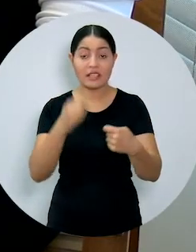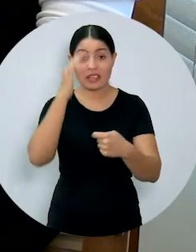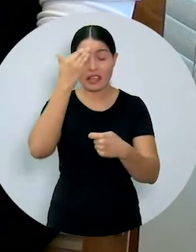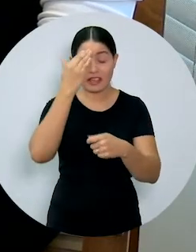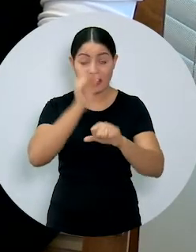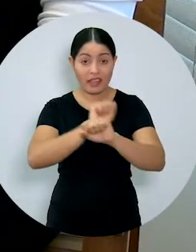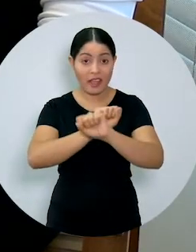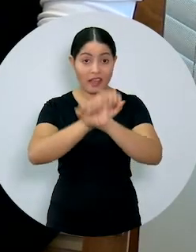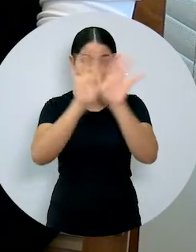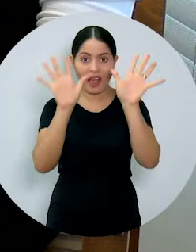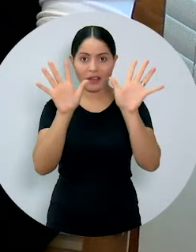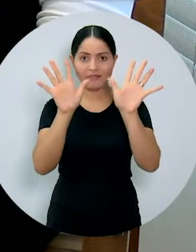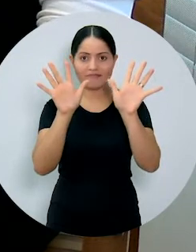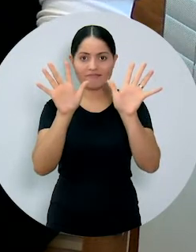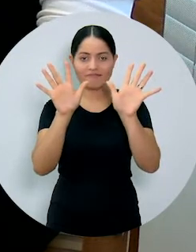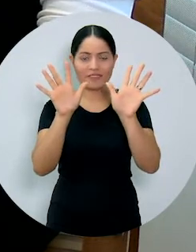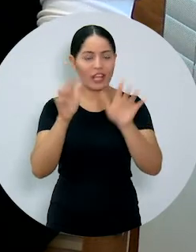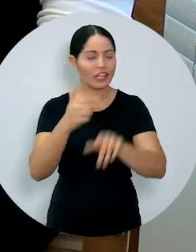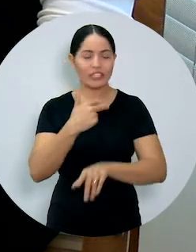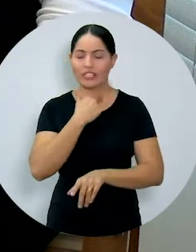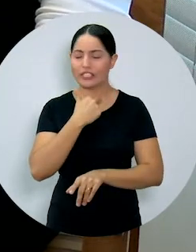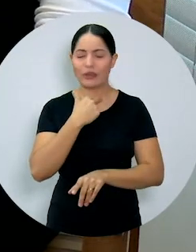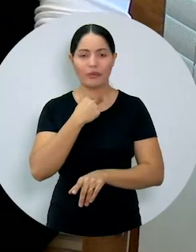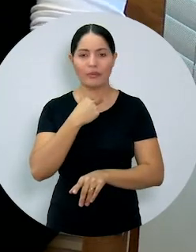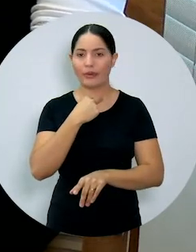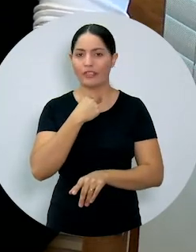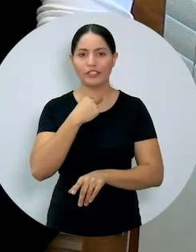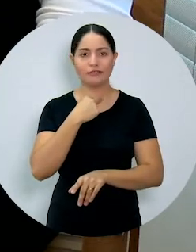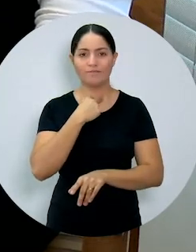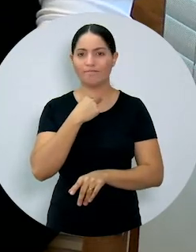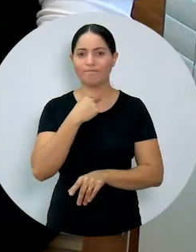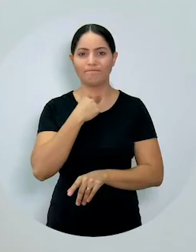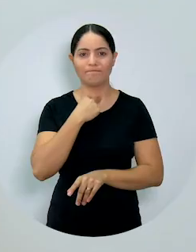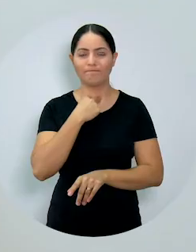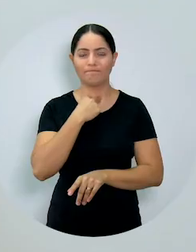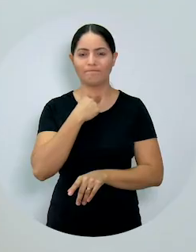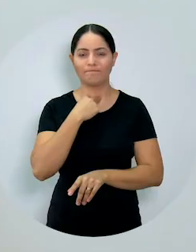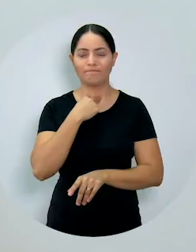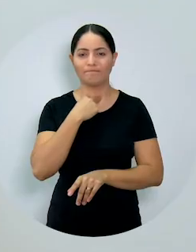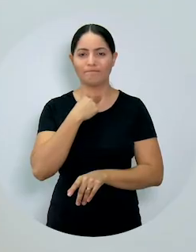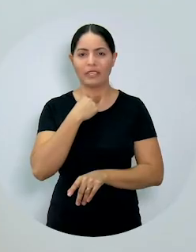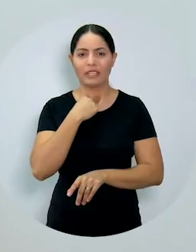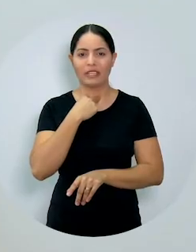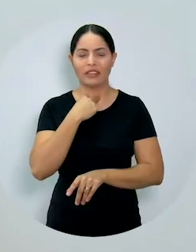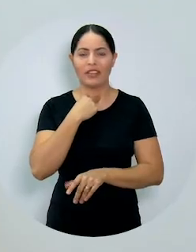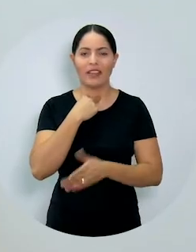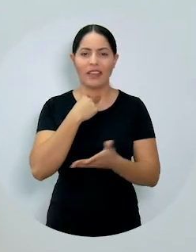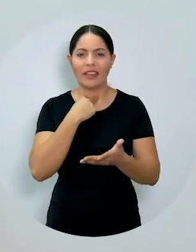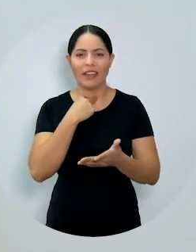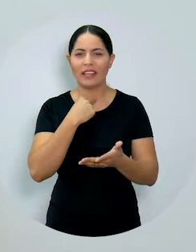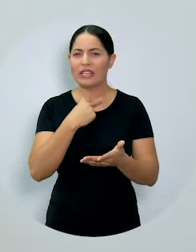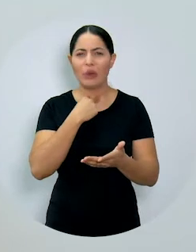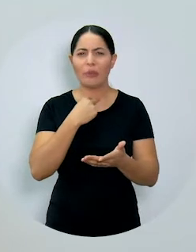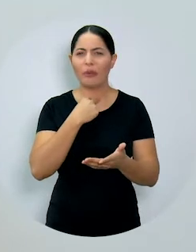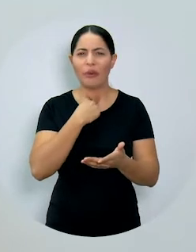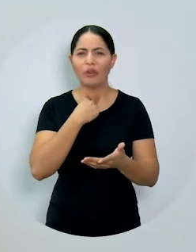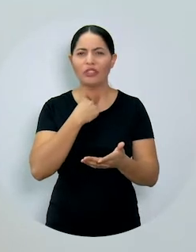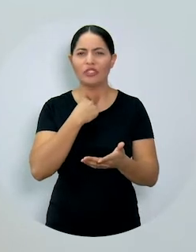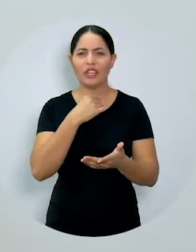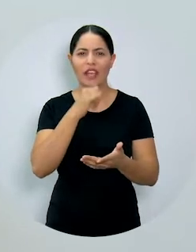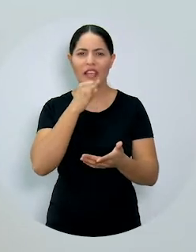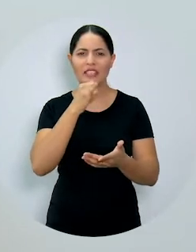que se compreender que não deve haver esse